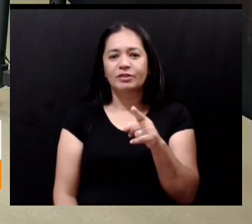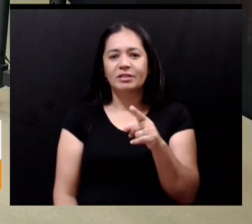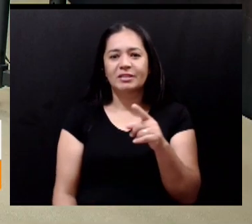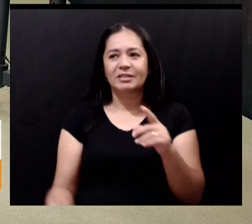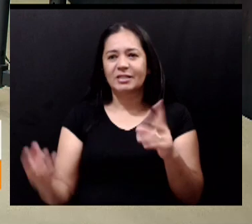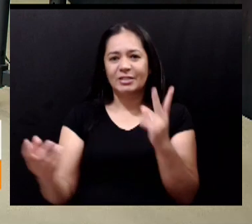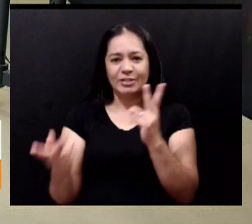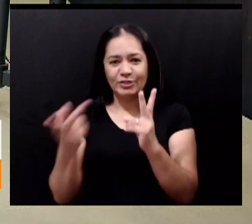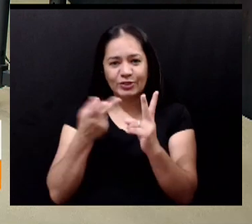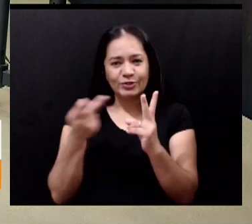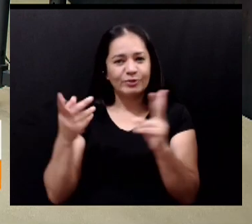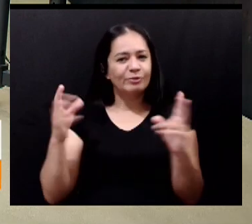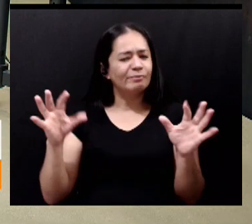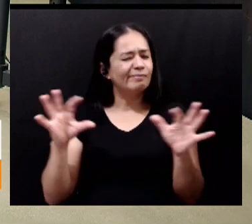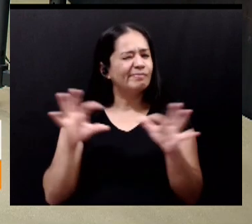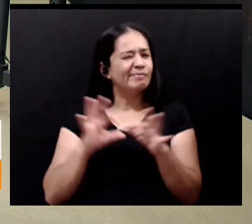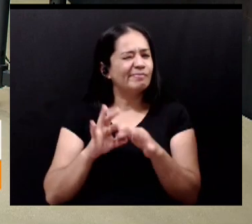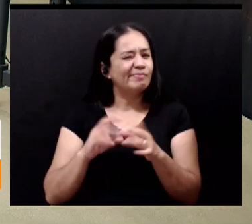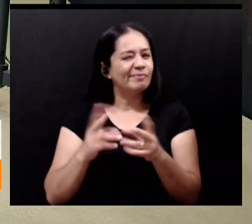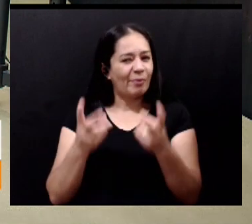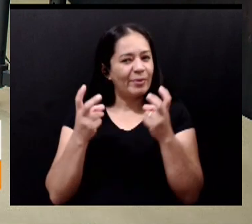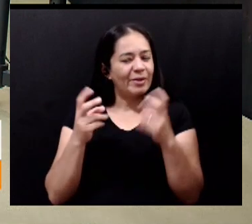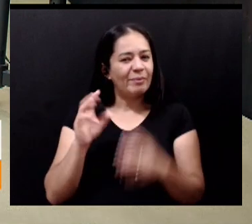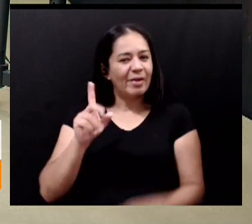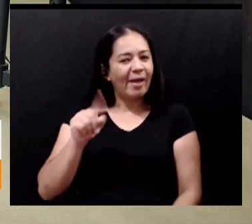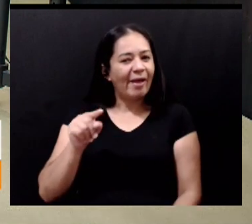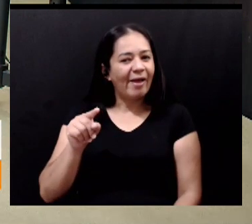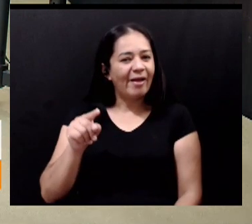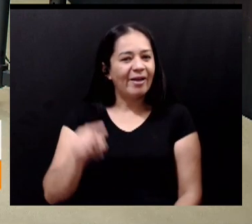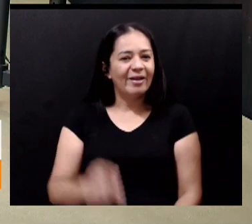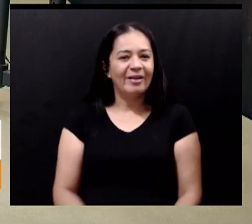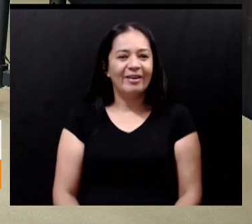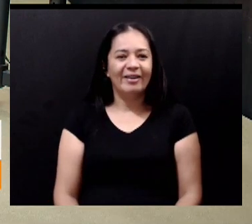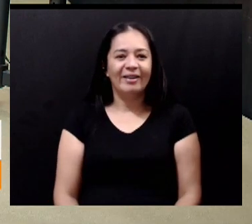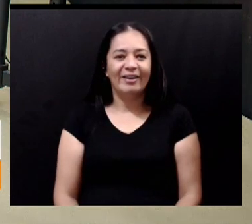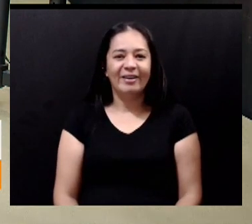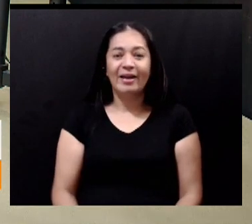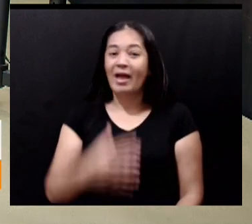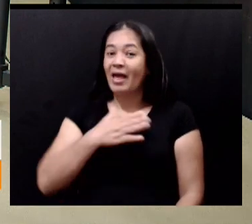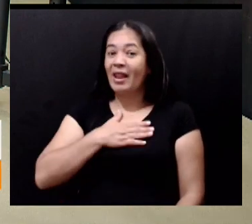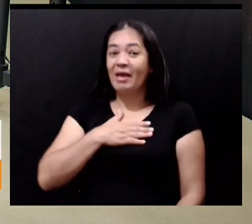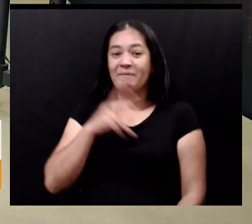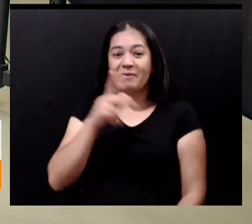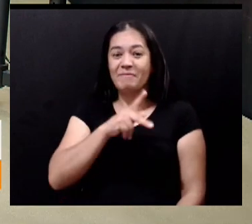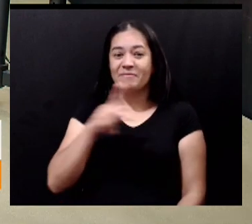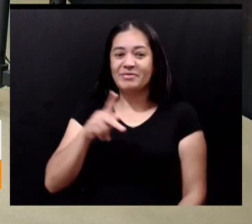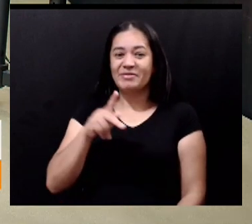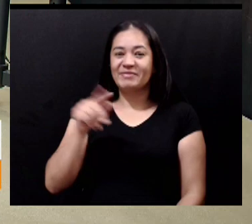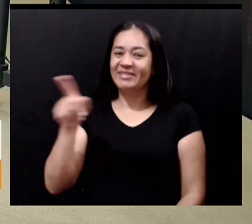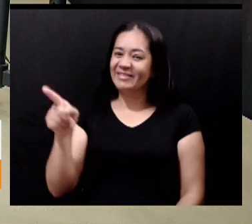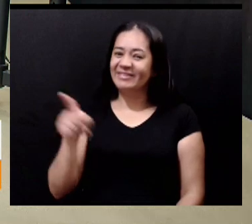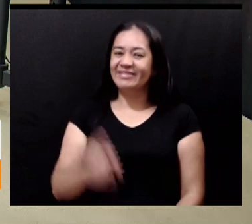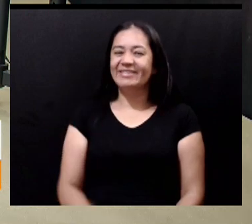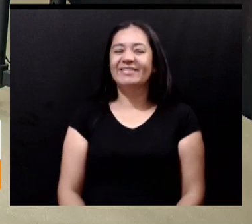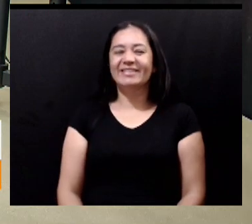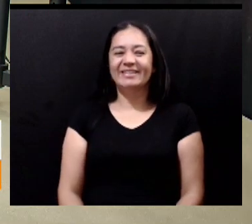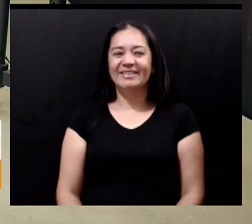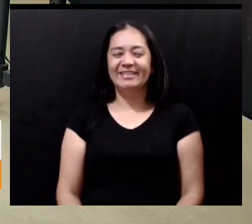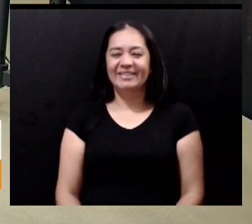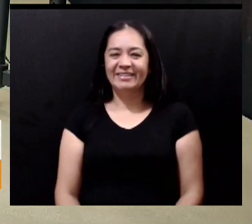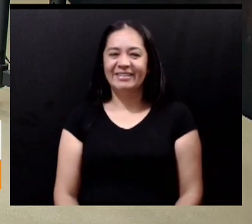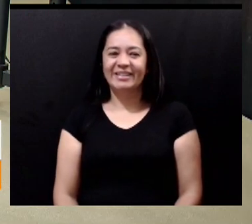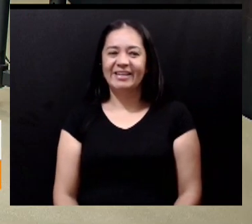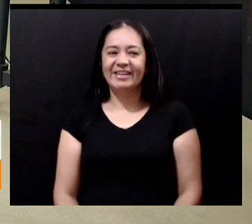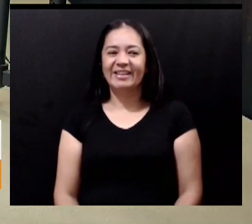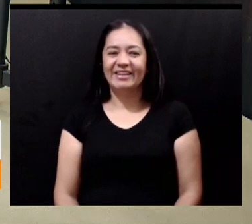né? É isso, né? Marília é minha professora, Marília é minha mestre. É com quem eu tenho a honra,